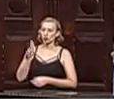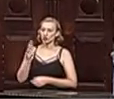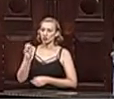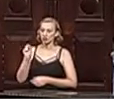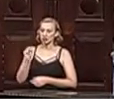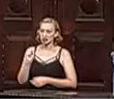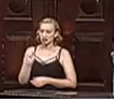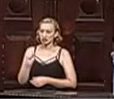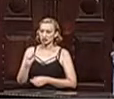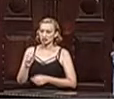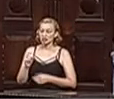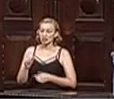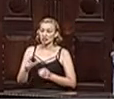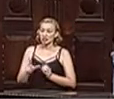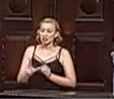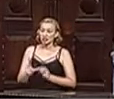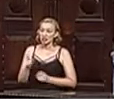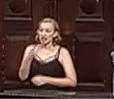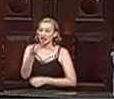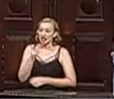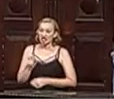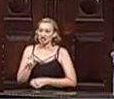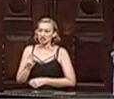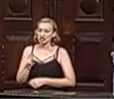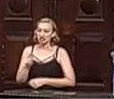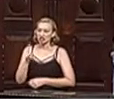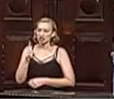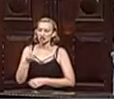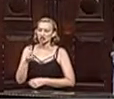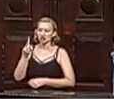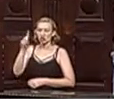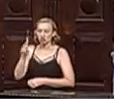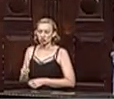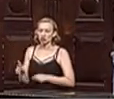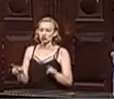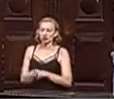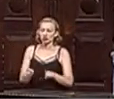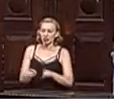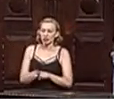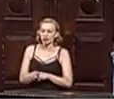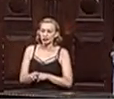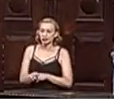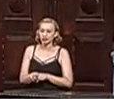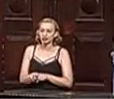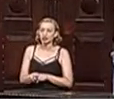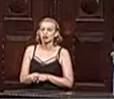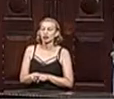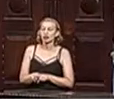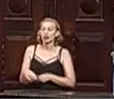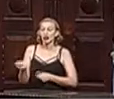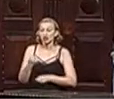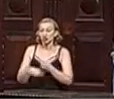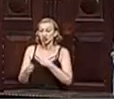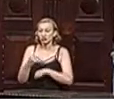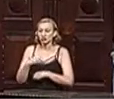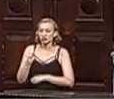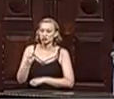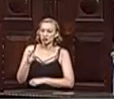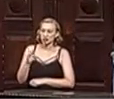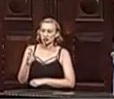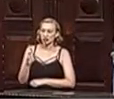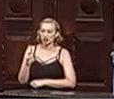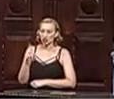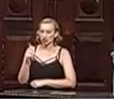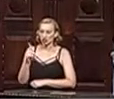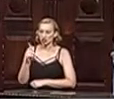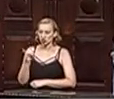da malfadada Transpetro, que sob a administração do senhor Sérgio Machado foi palco de